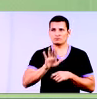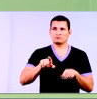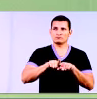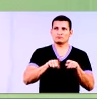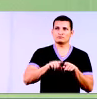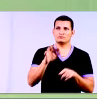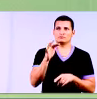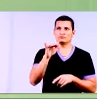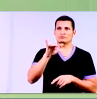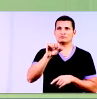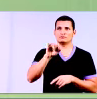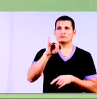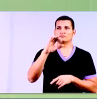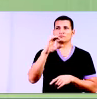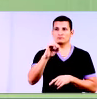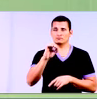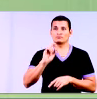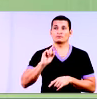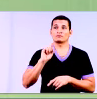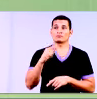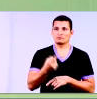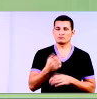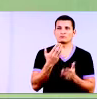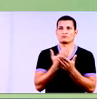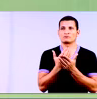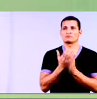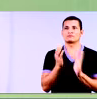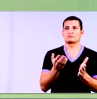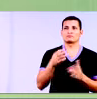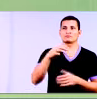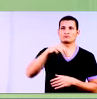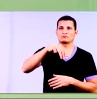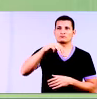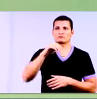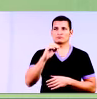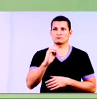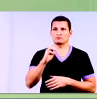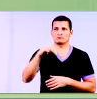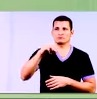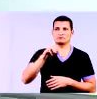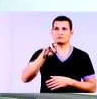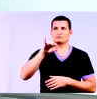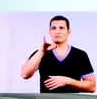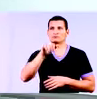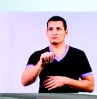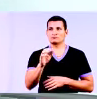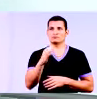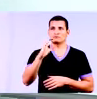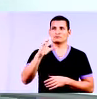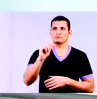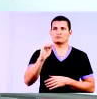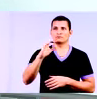Depois a gente viu que a memória cache. Muito importante. Lembra que a gente falou durante toda a disciplina?